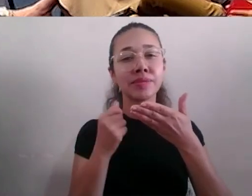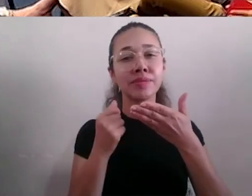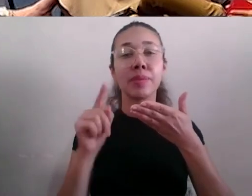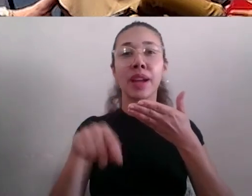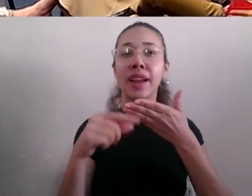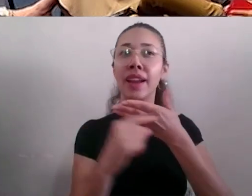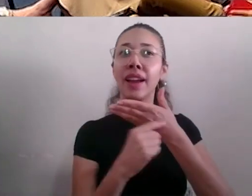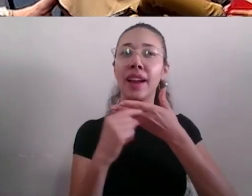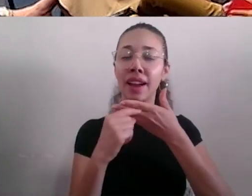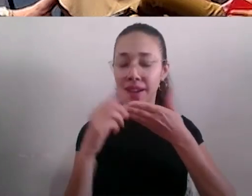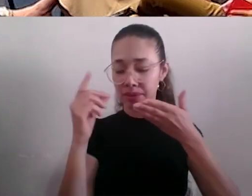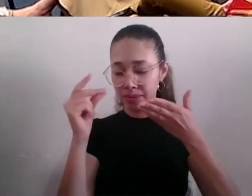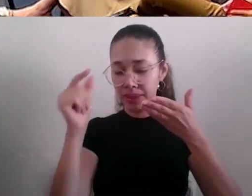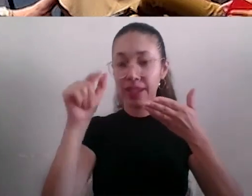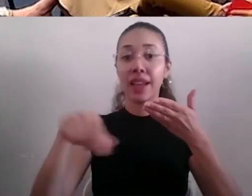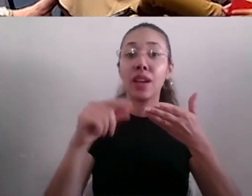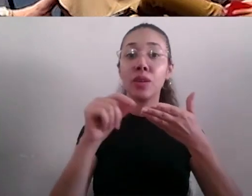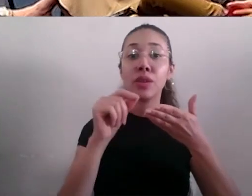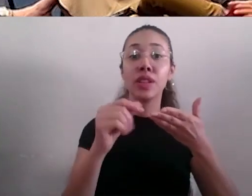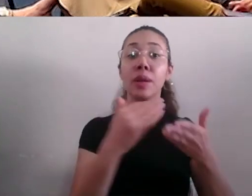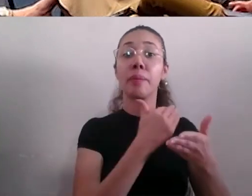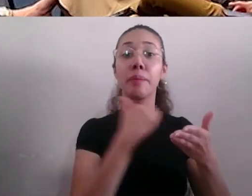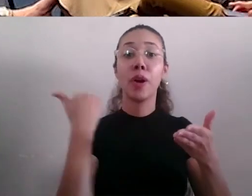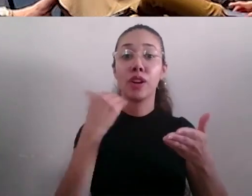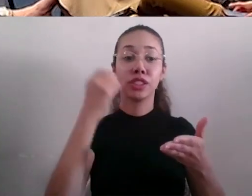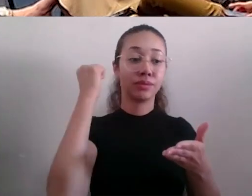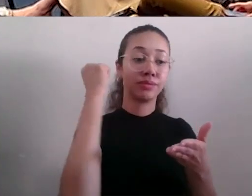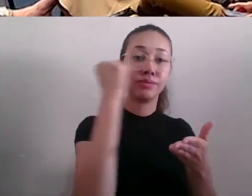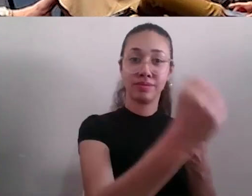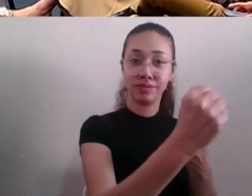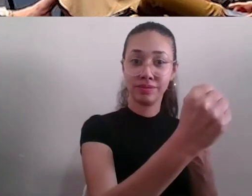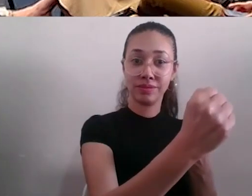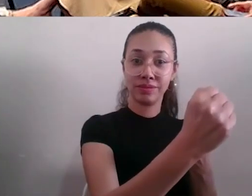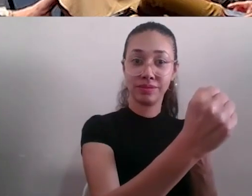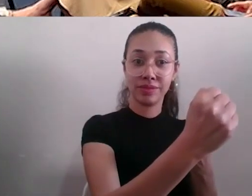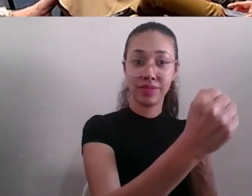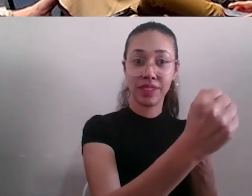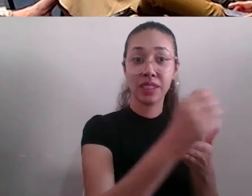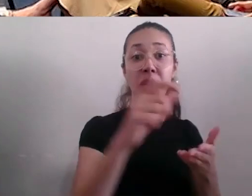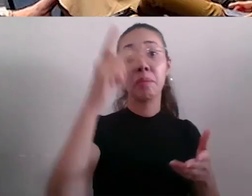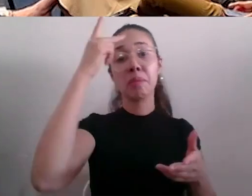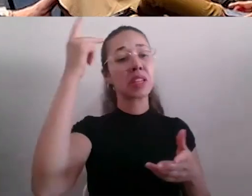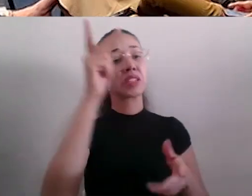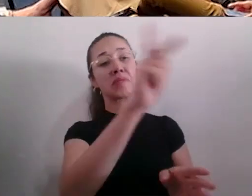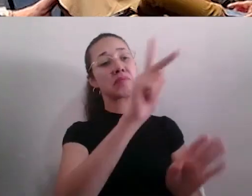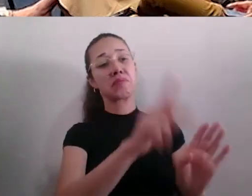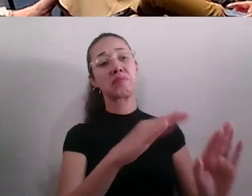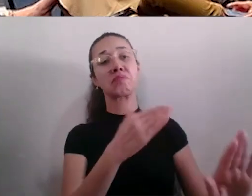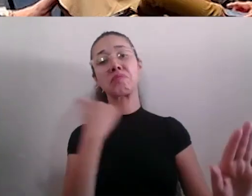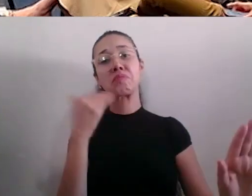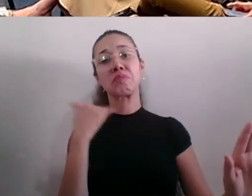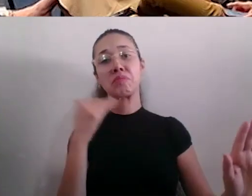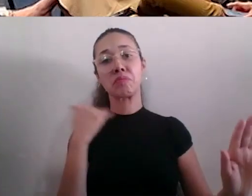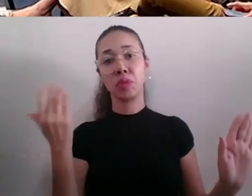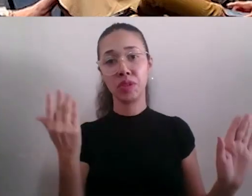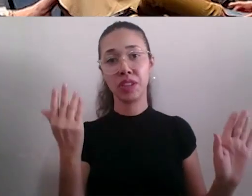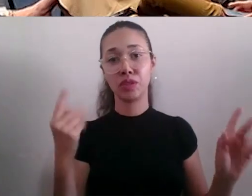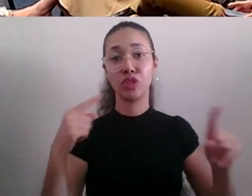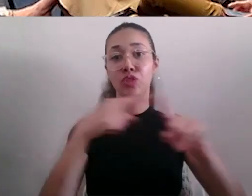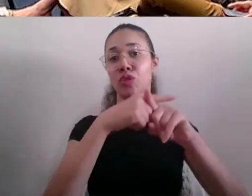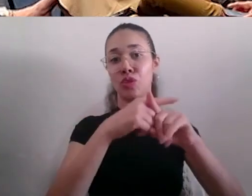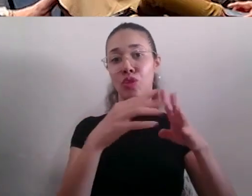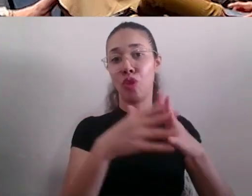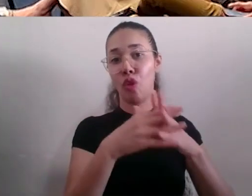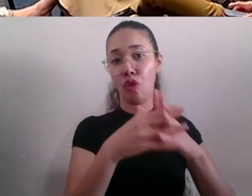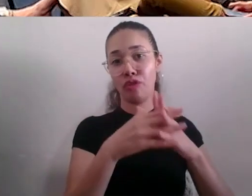Casos de morte matada contadas como morte morrida. Esse é o título do livro. Então, e elas explicam como a